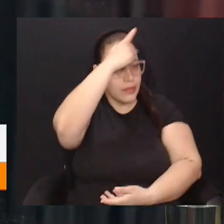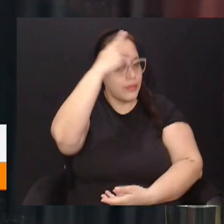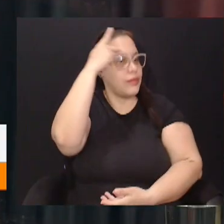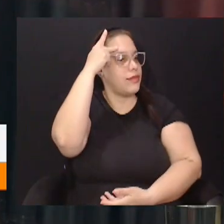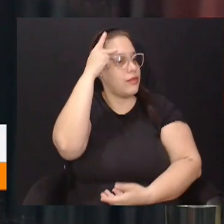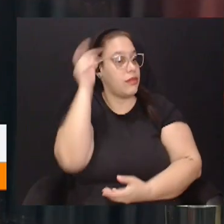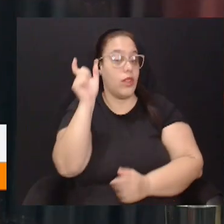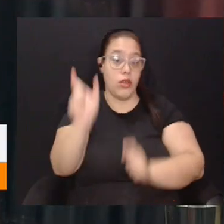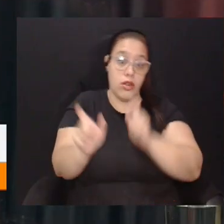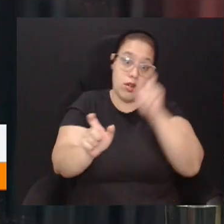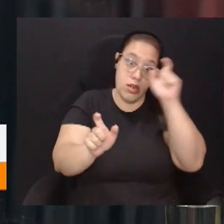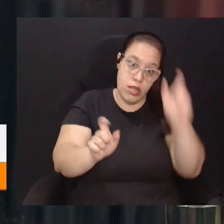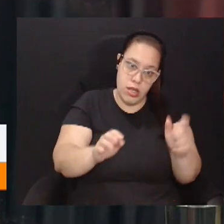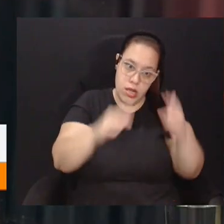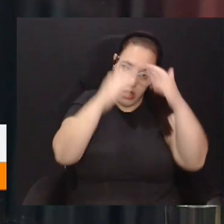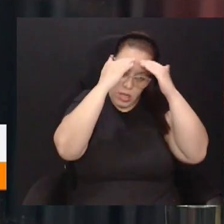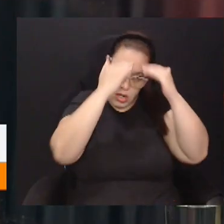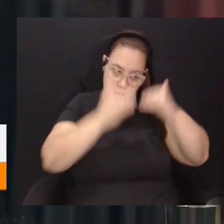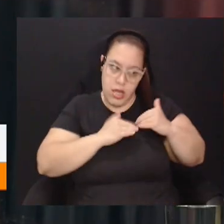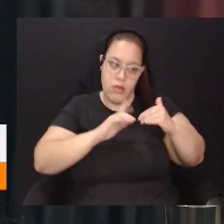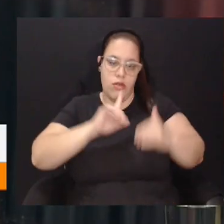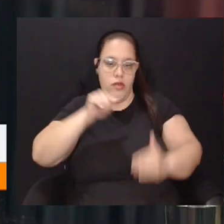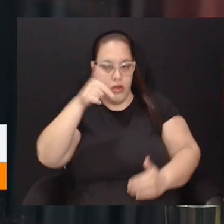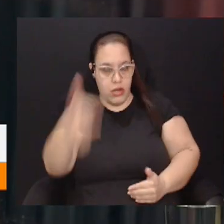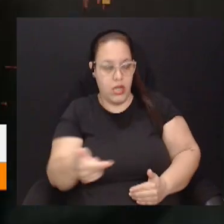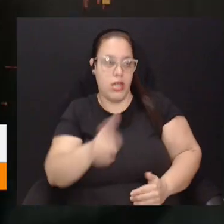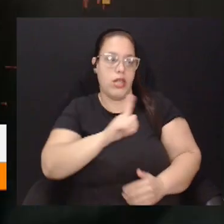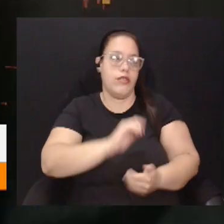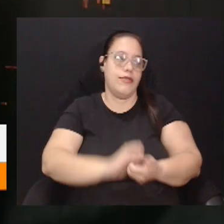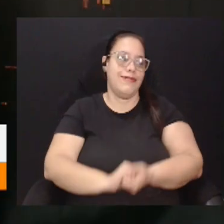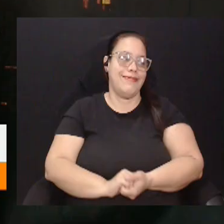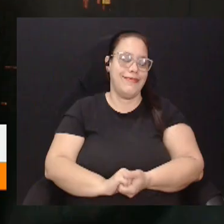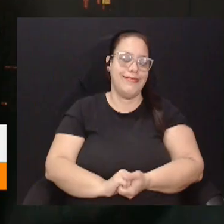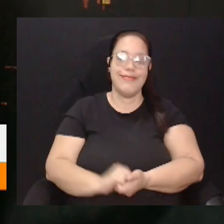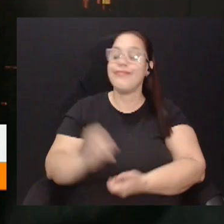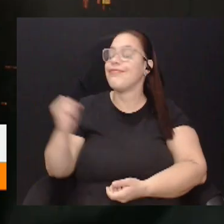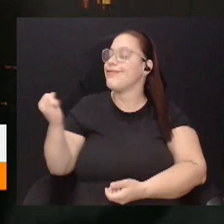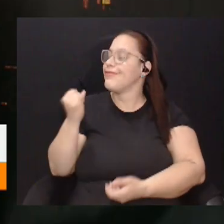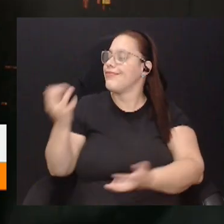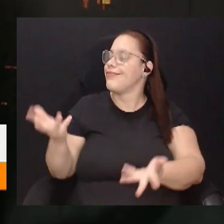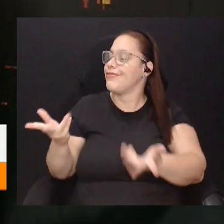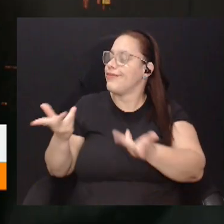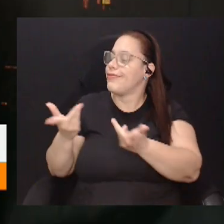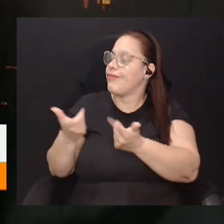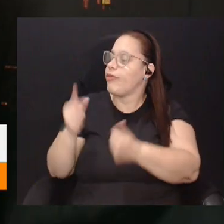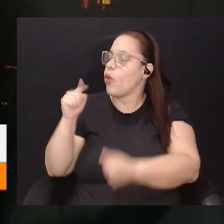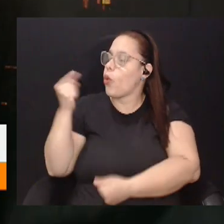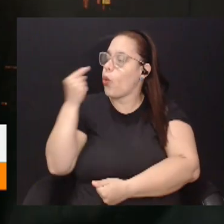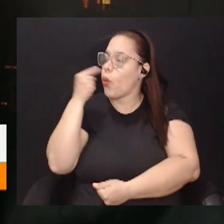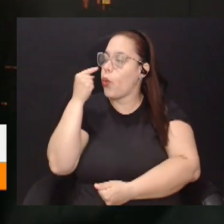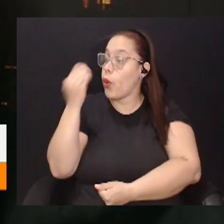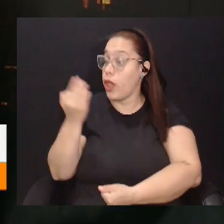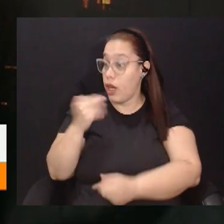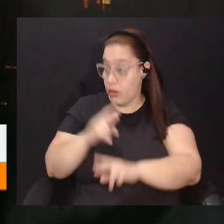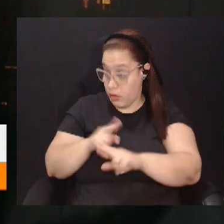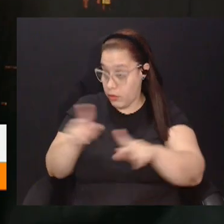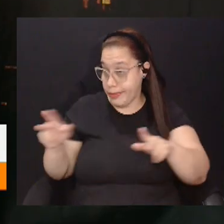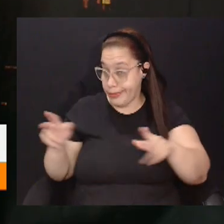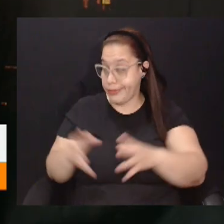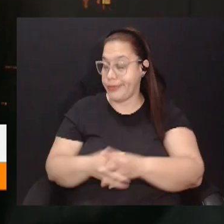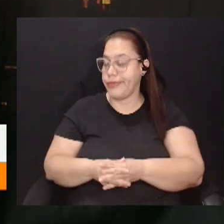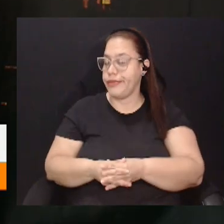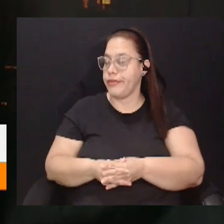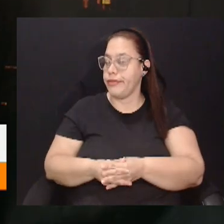respeitando a crença do outro, e é isso que importa. Maravilha. Além disso, né, ó, da alimentação, né, dos